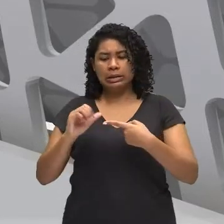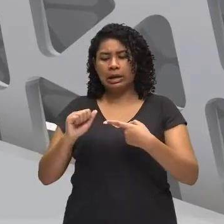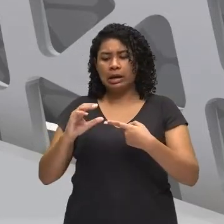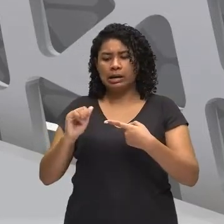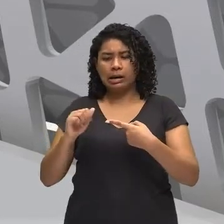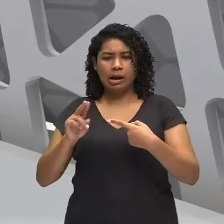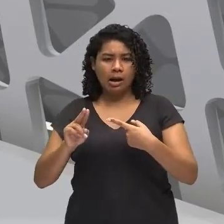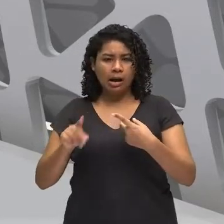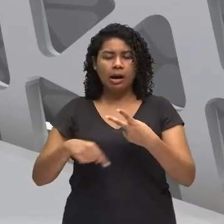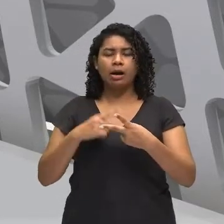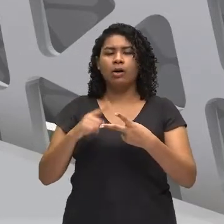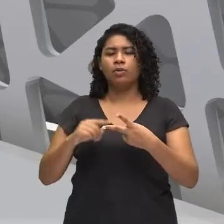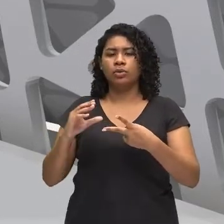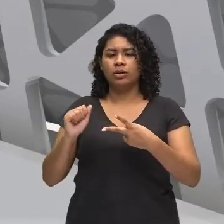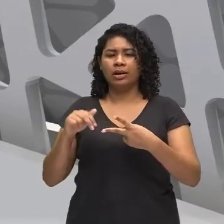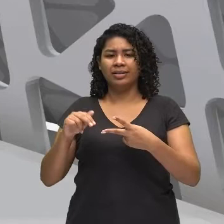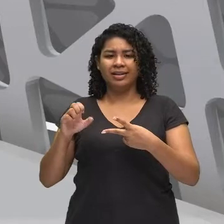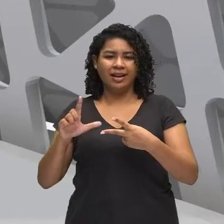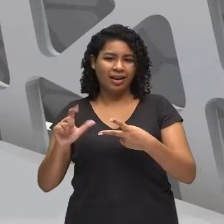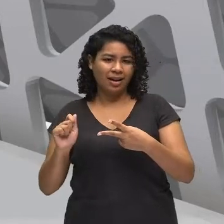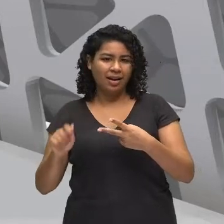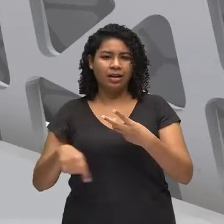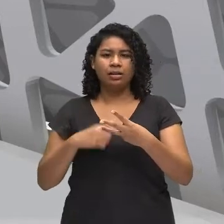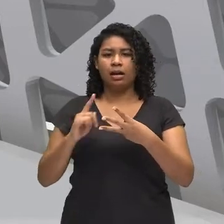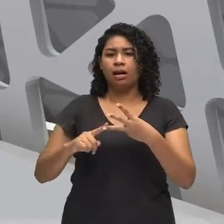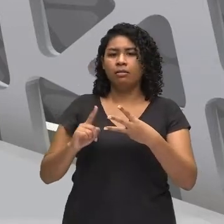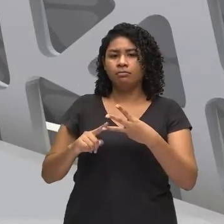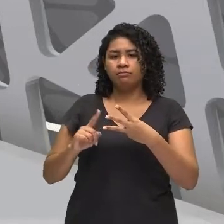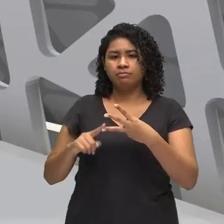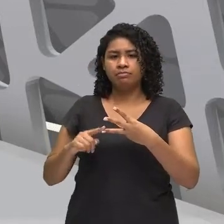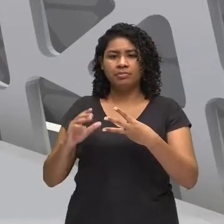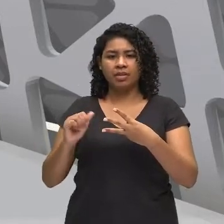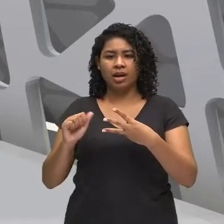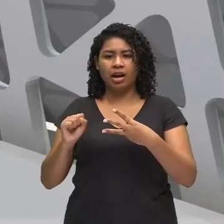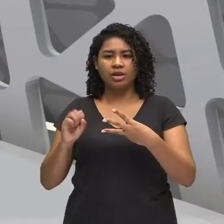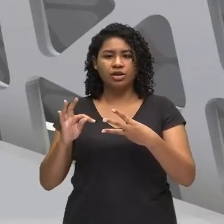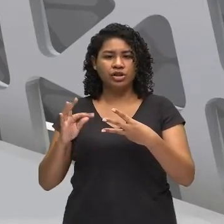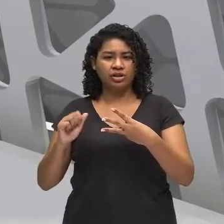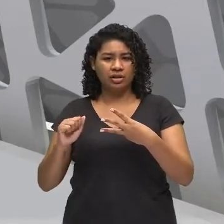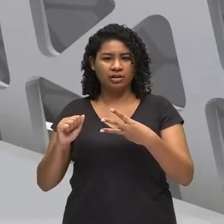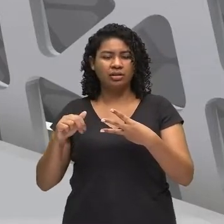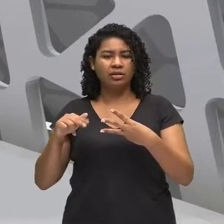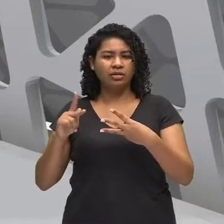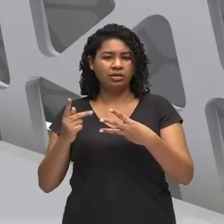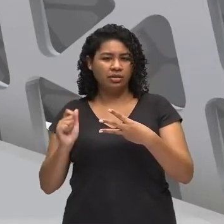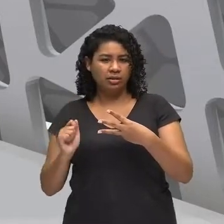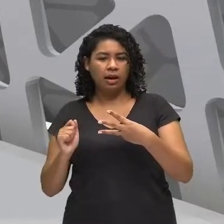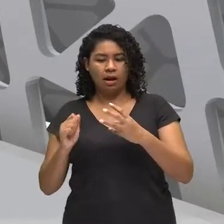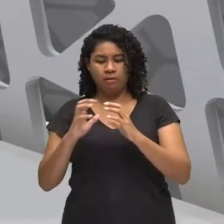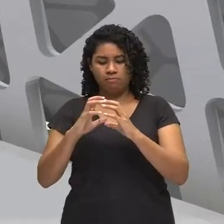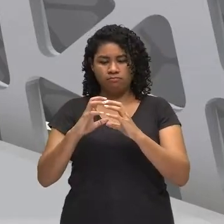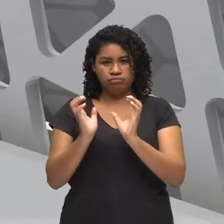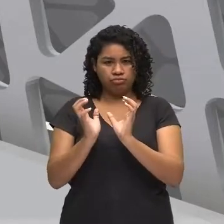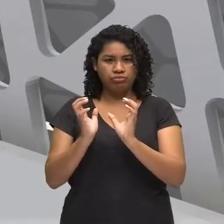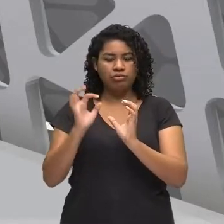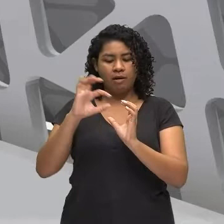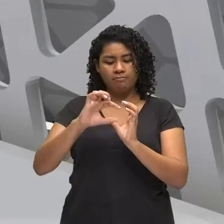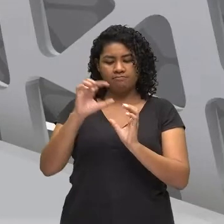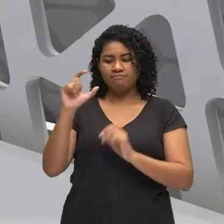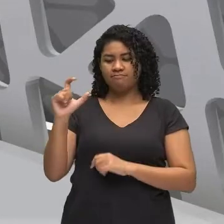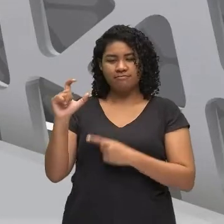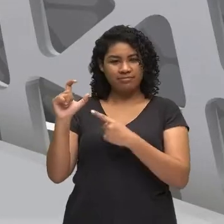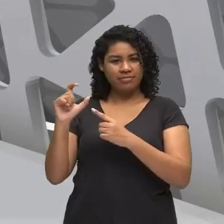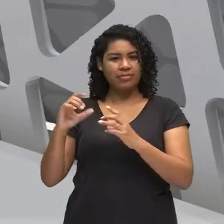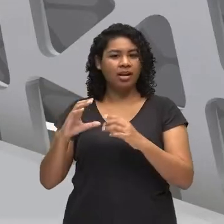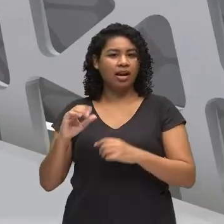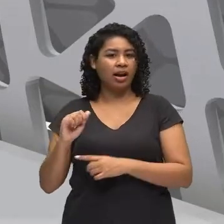salsa-parrilha, canela, castanha, que hoje nós chamamos de castanha do Brasil, né? Não é mais castanha do Pará, e diversos outros